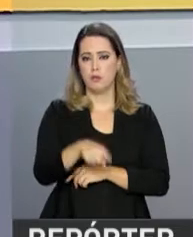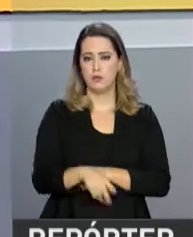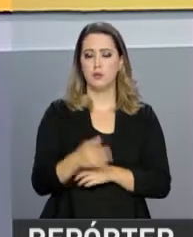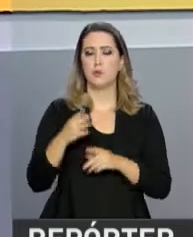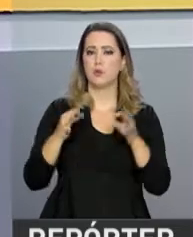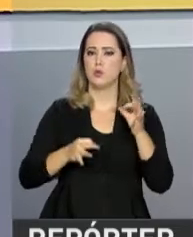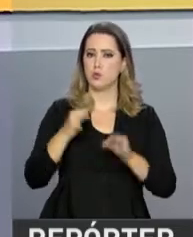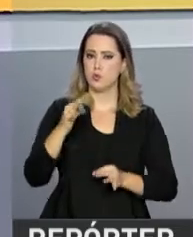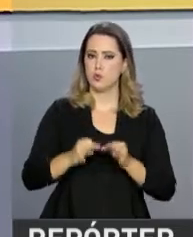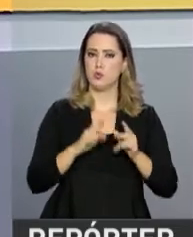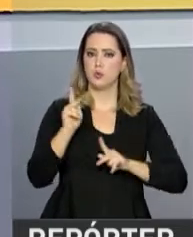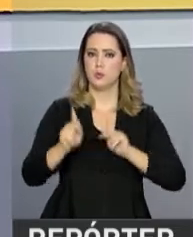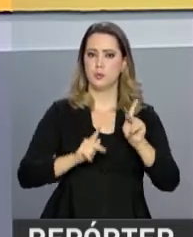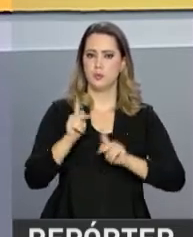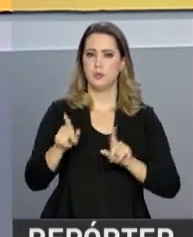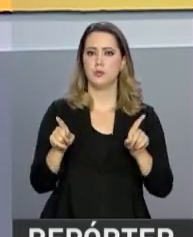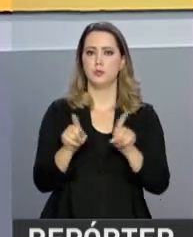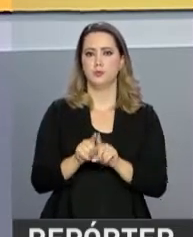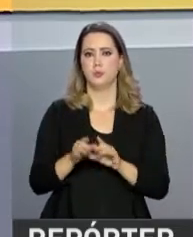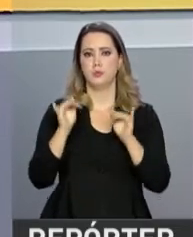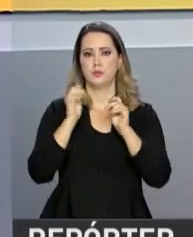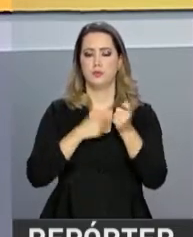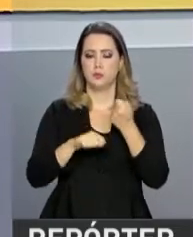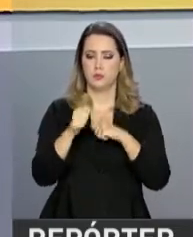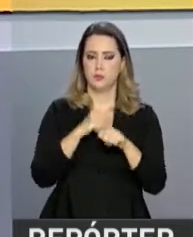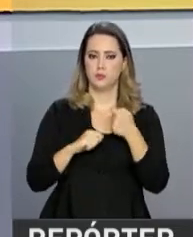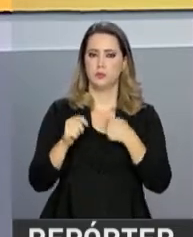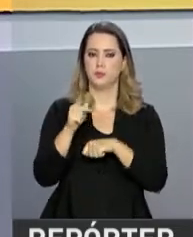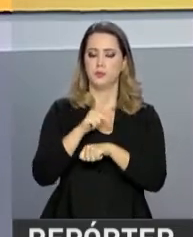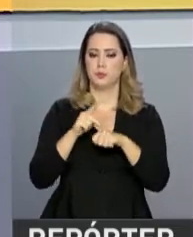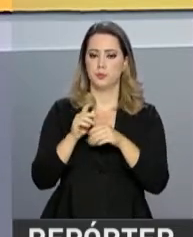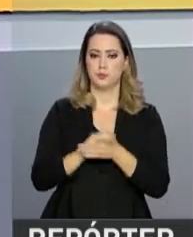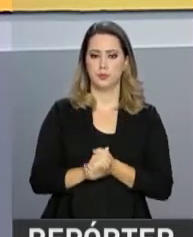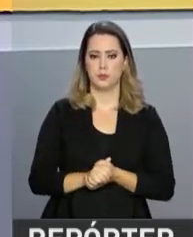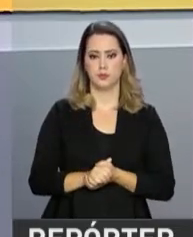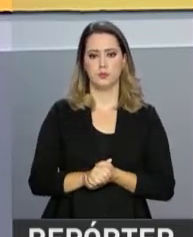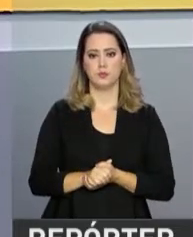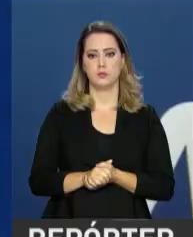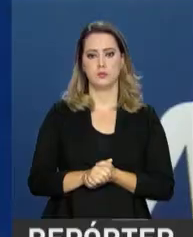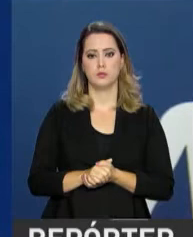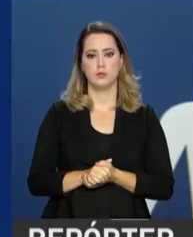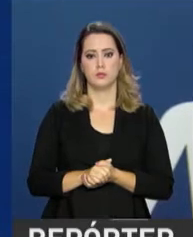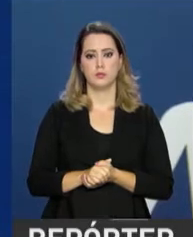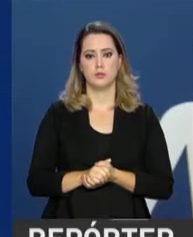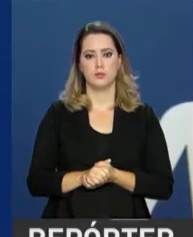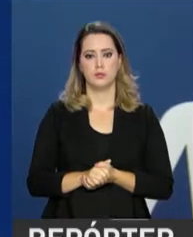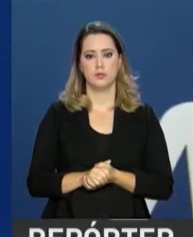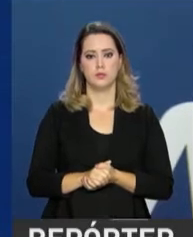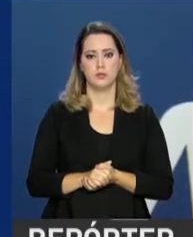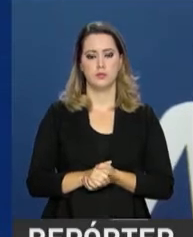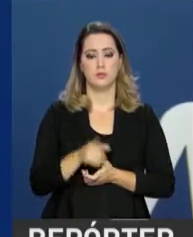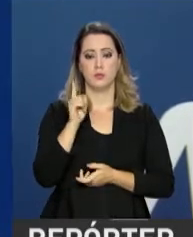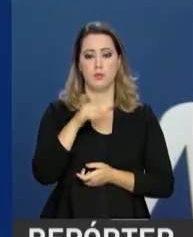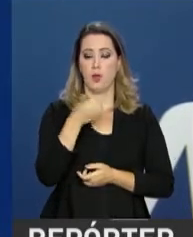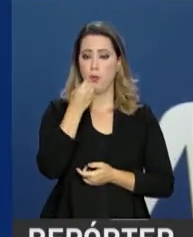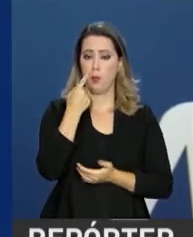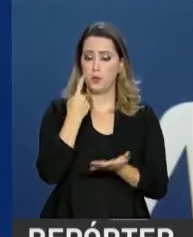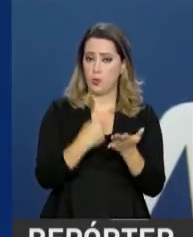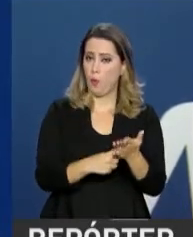trazer justiça para a população e também para a economia do país. A grande virtude desse